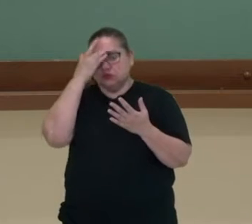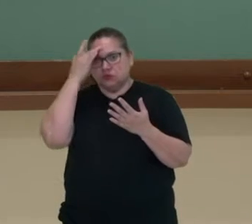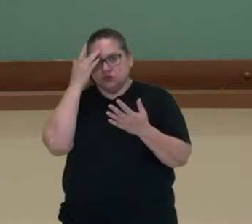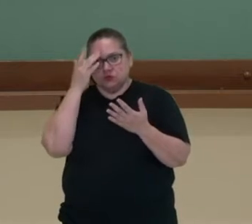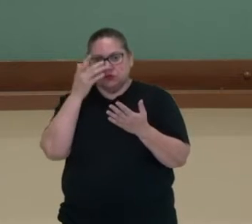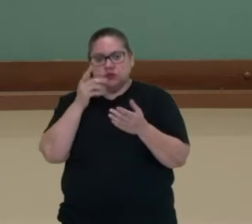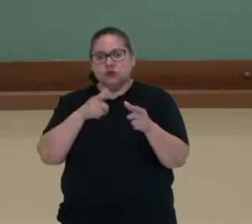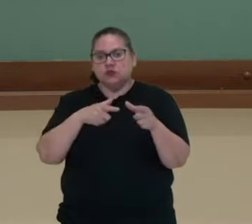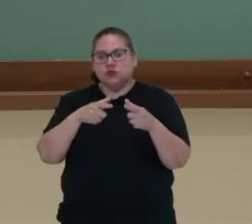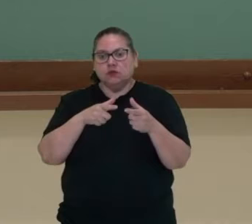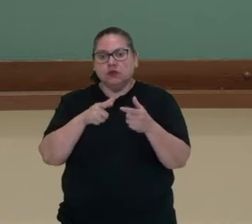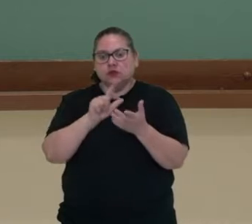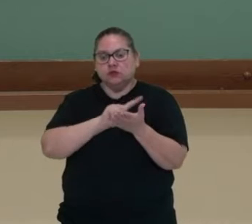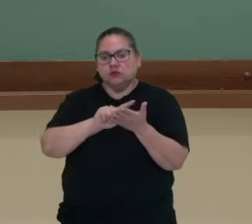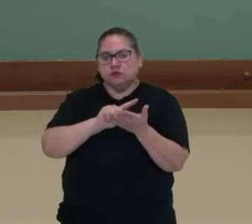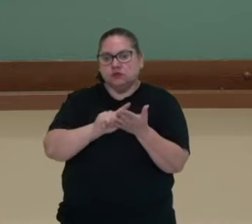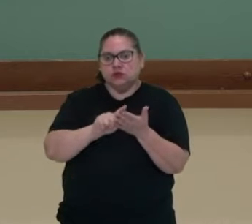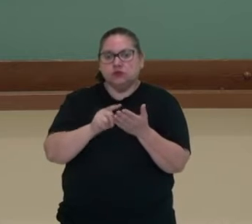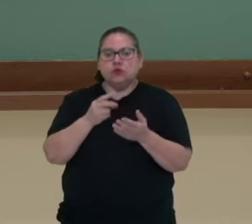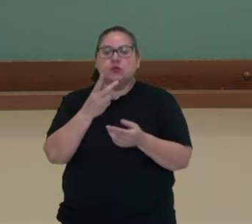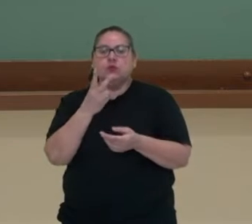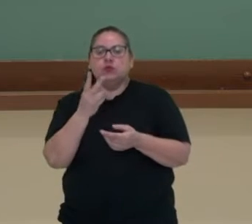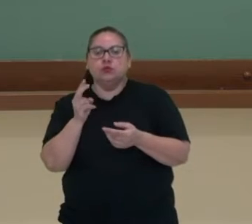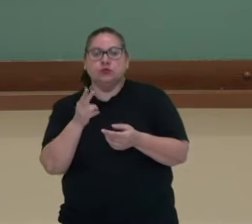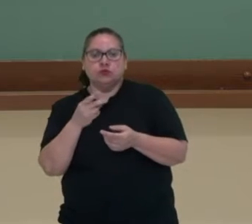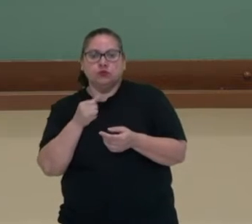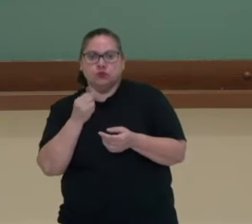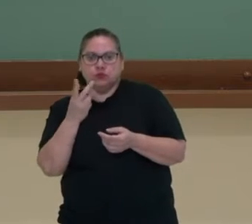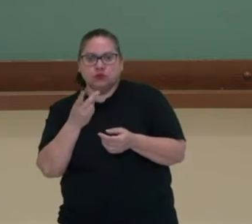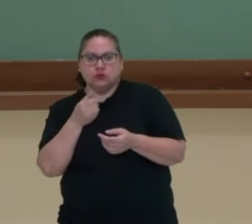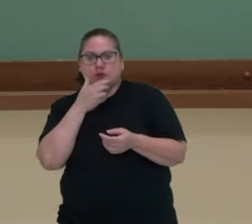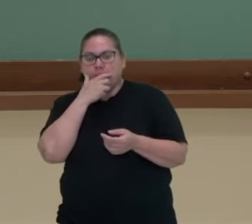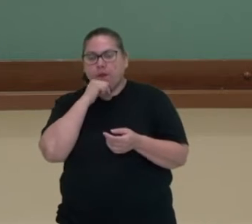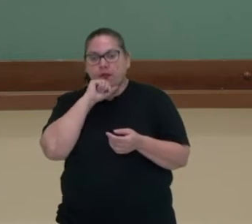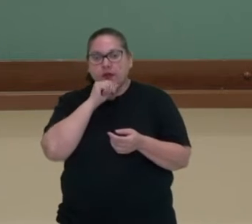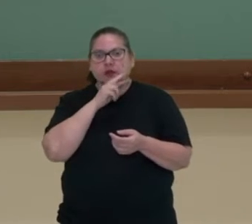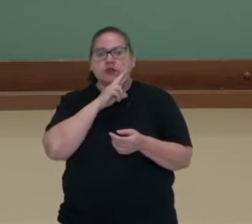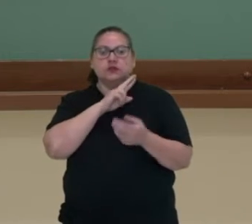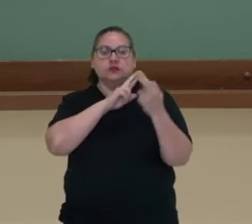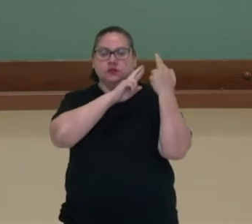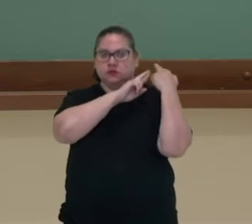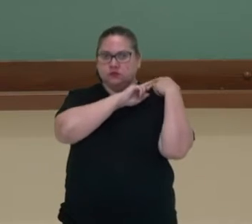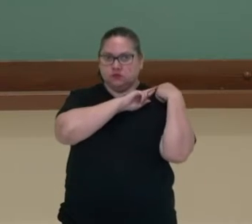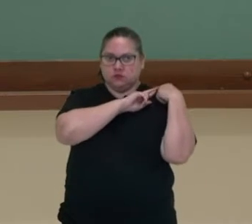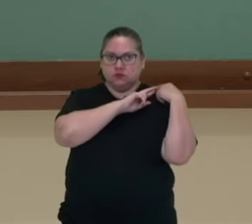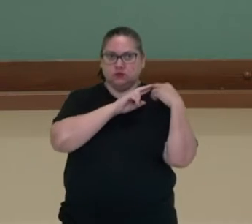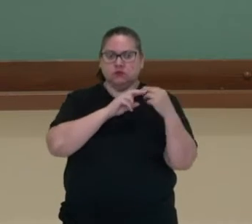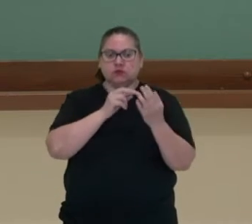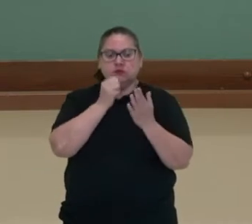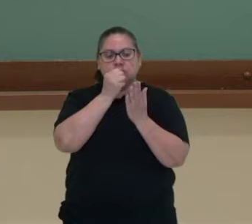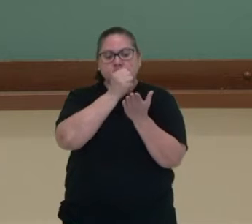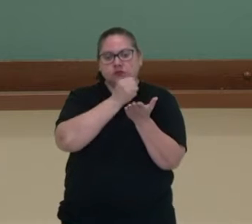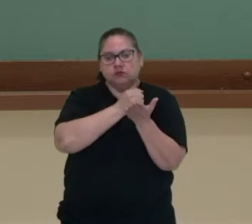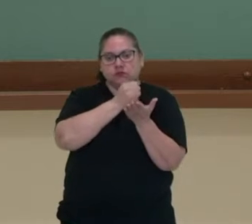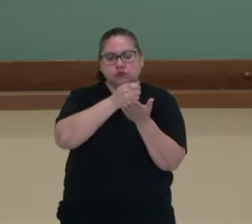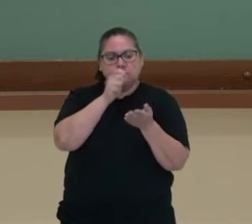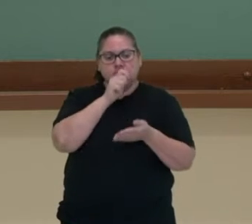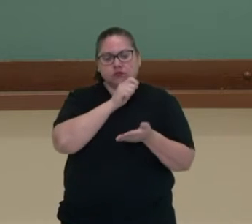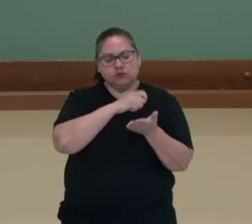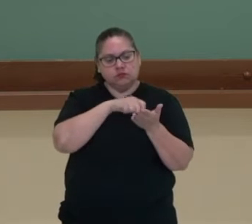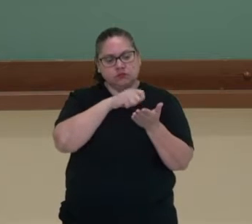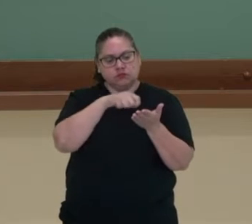agentes educacionais 1 e 2, pais e responsáveis. São documentos, né, que foram